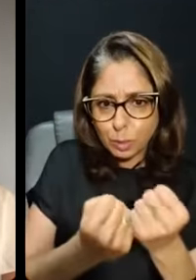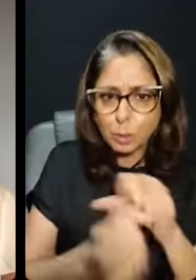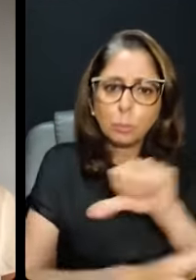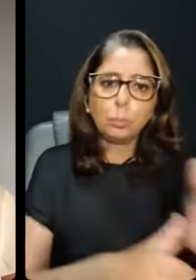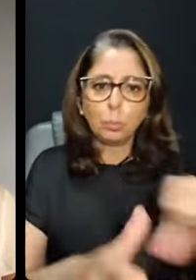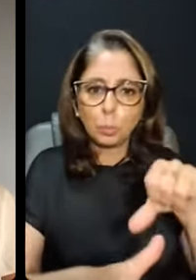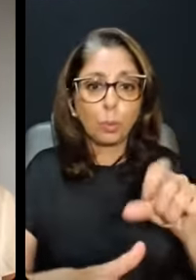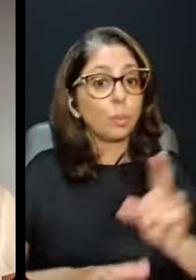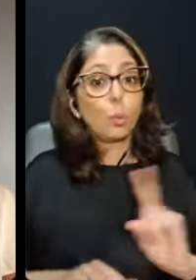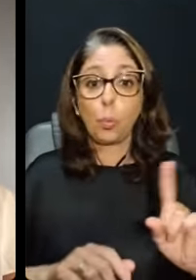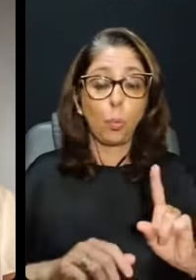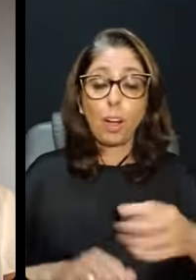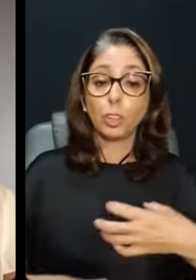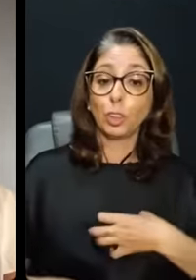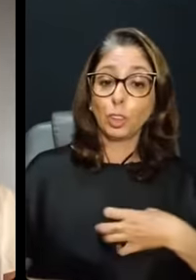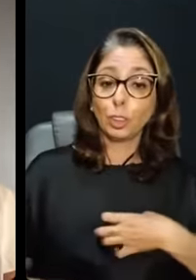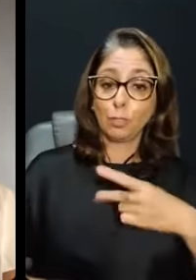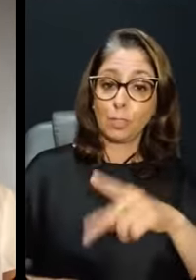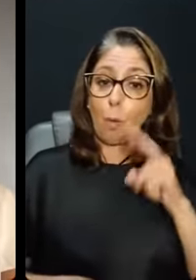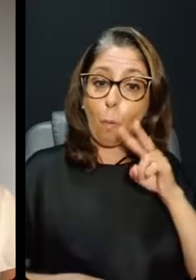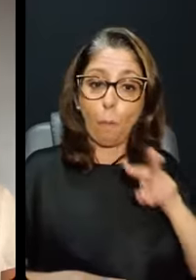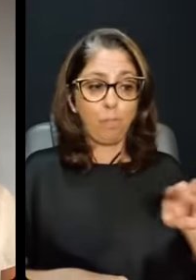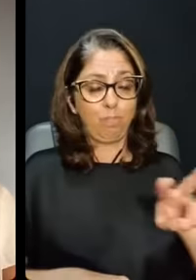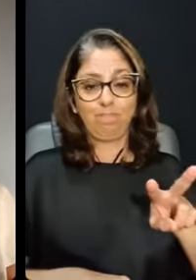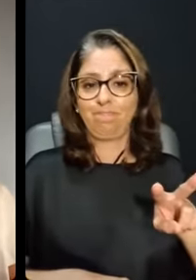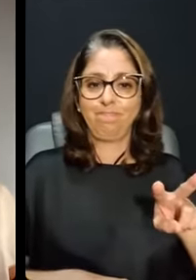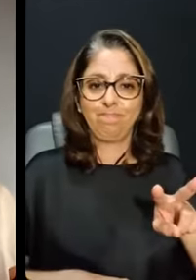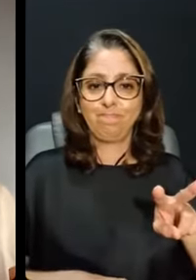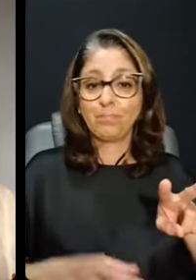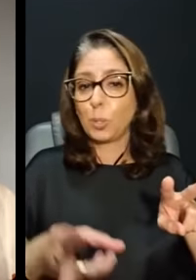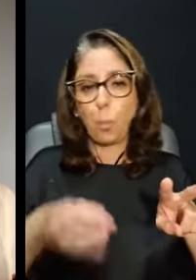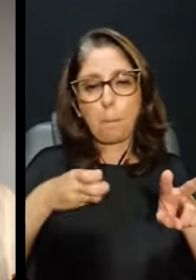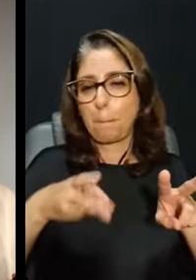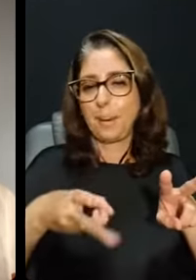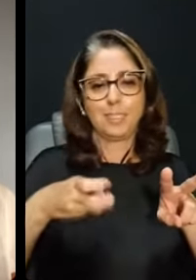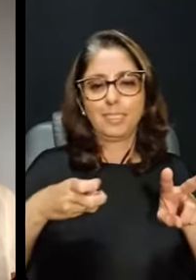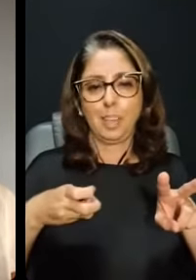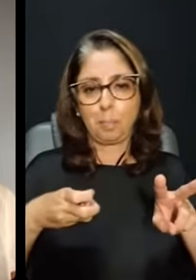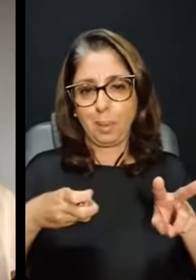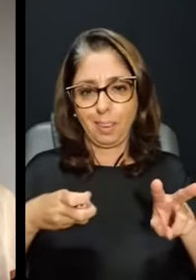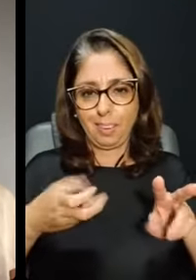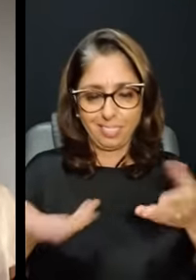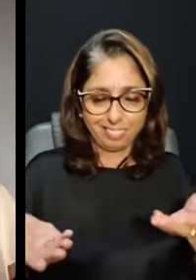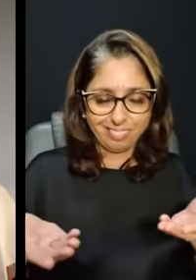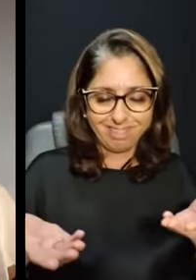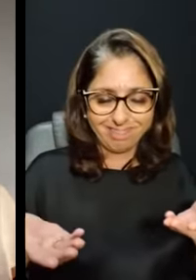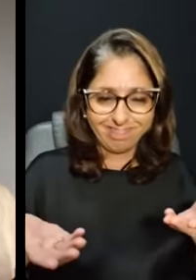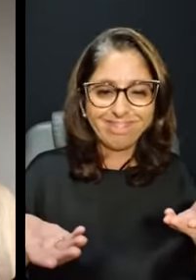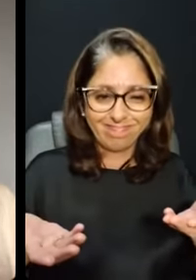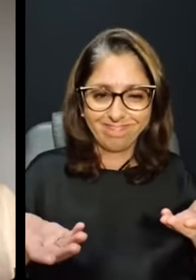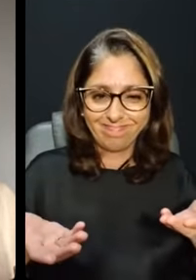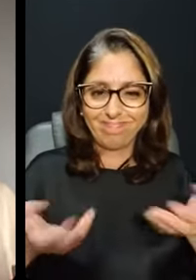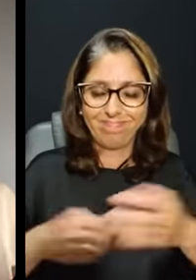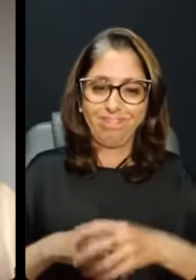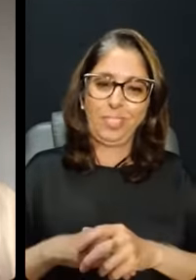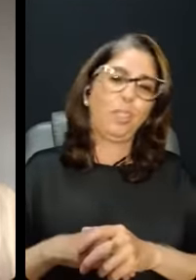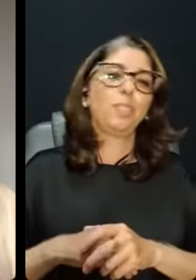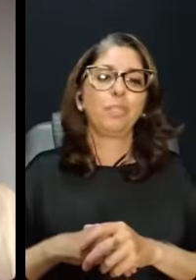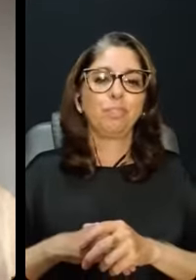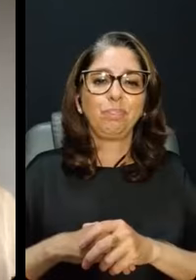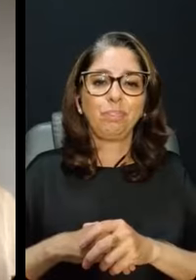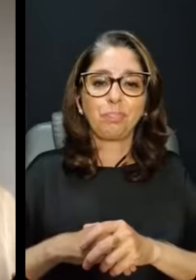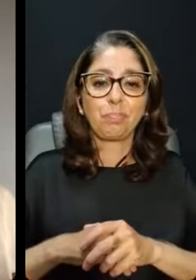quando as pessoas falam, não vem pessoa com deficiência aqui e tal, é porque essas pessoas não enxergam que as pessoas com deficiência estão por